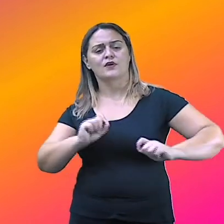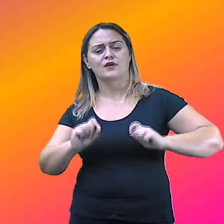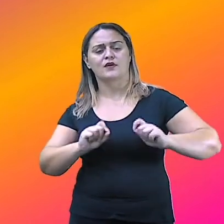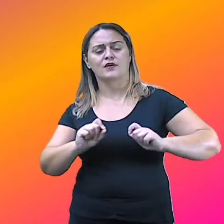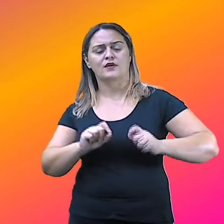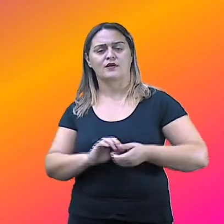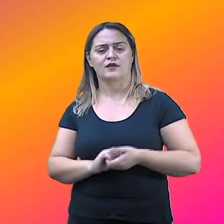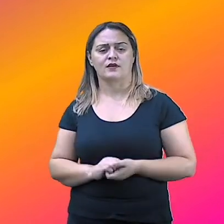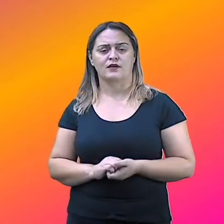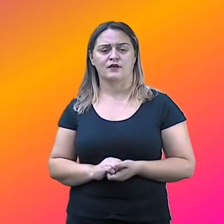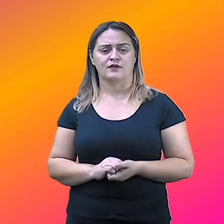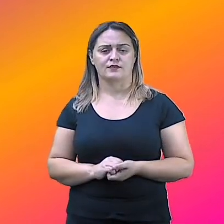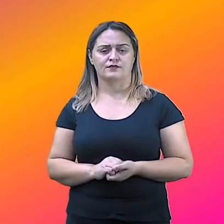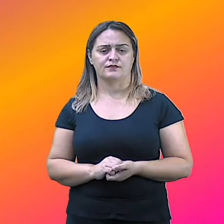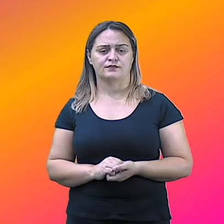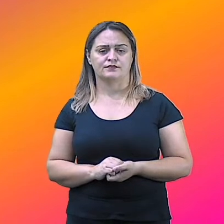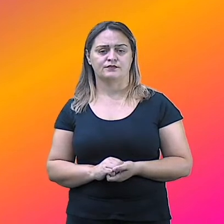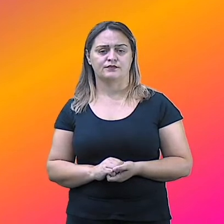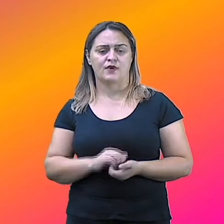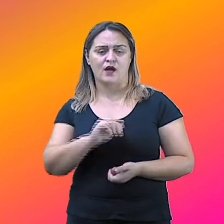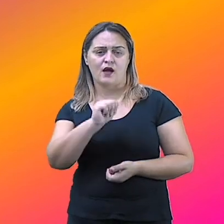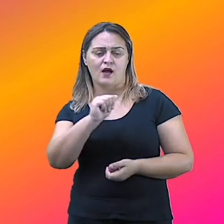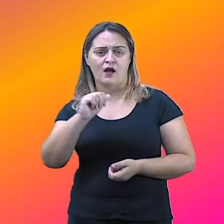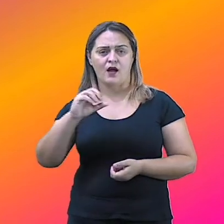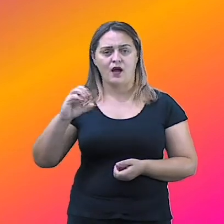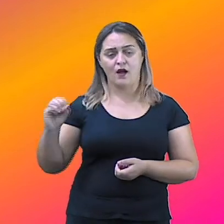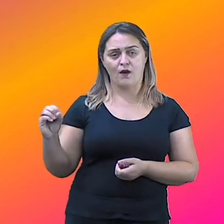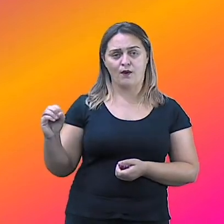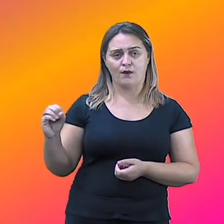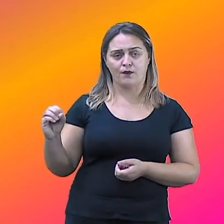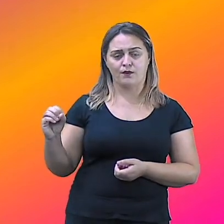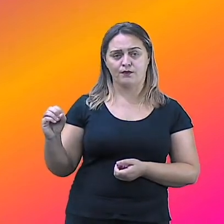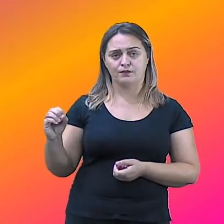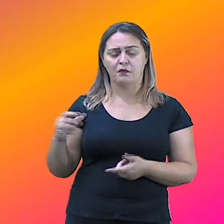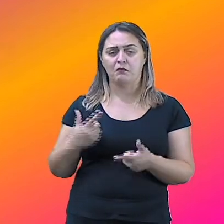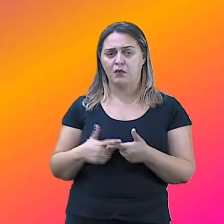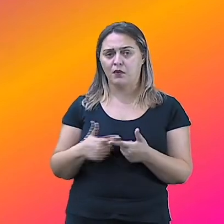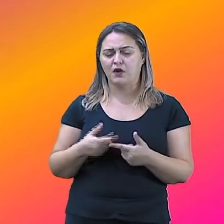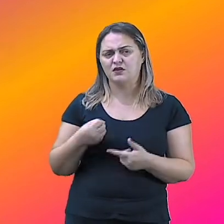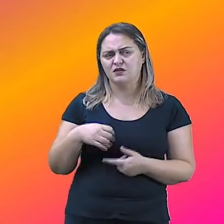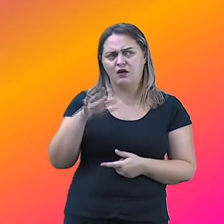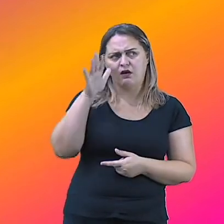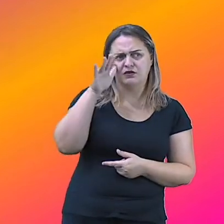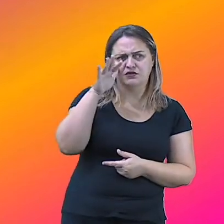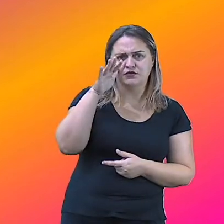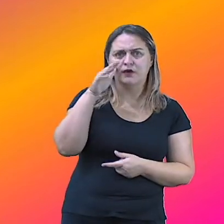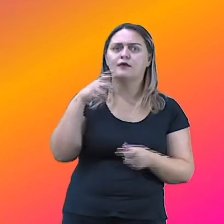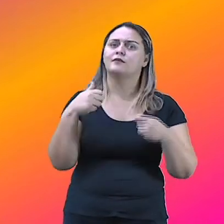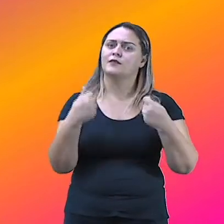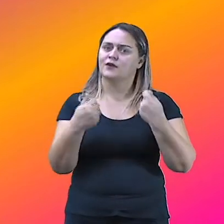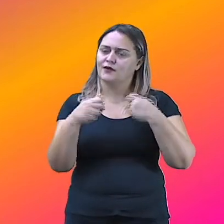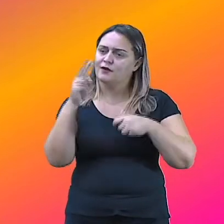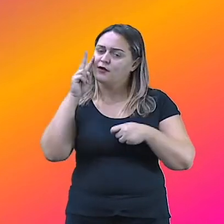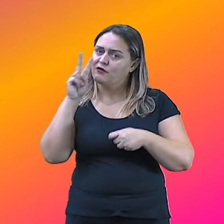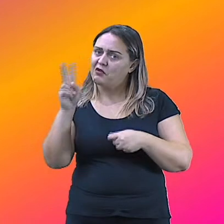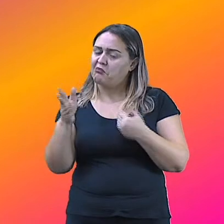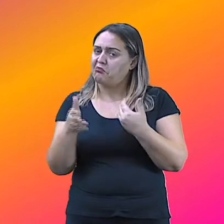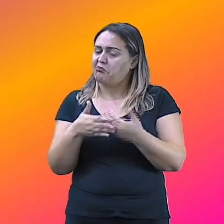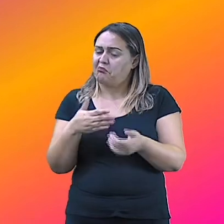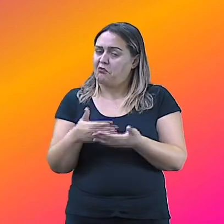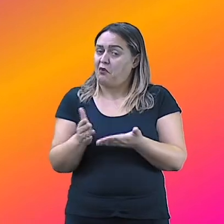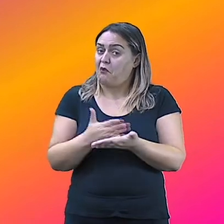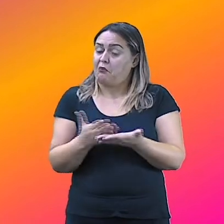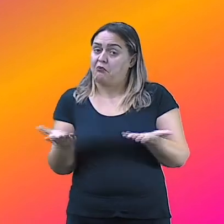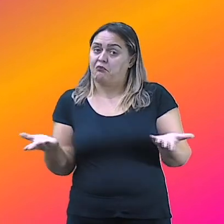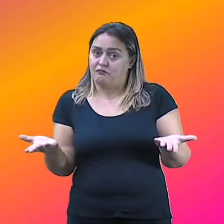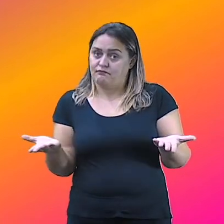ao filme. Verbo transitivo, porque quem assiste, assiste alguma coisa, não é mesmo? E aí, nesse caso, eu